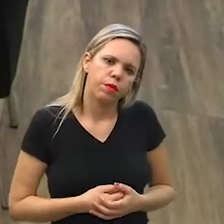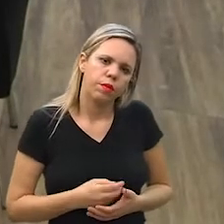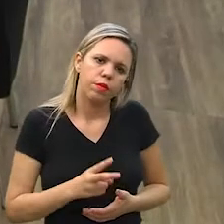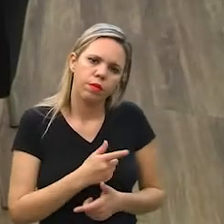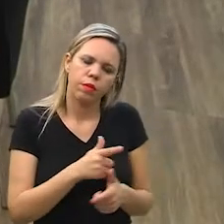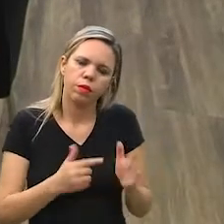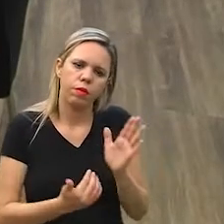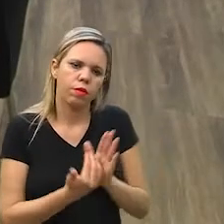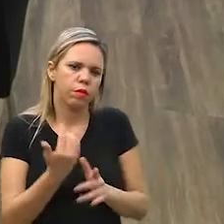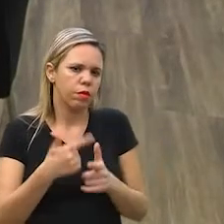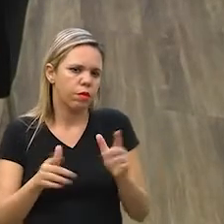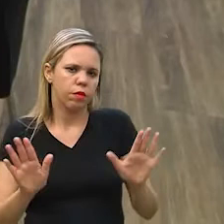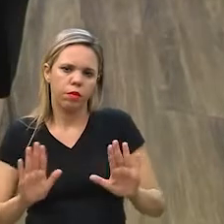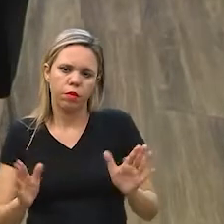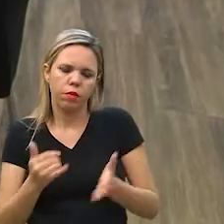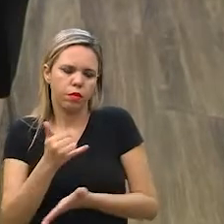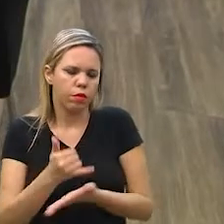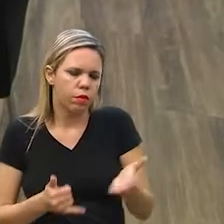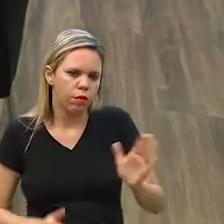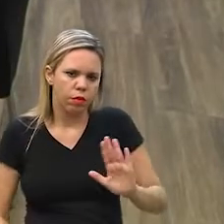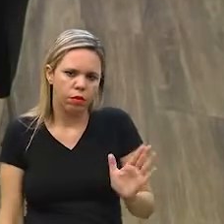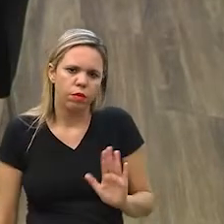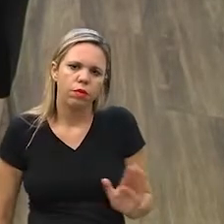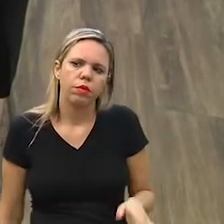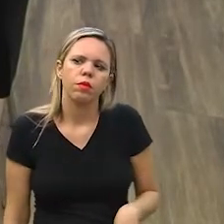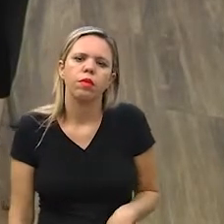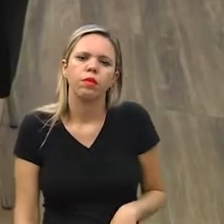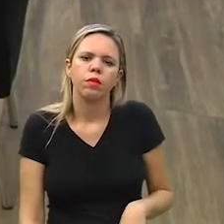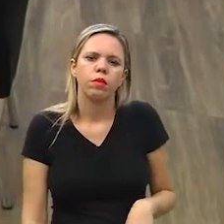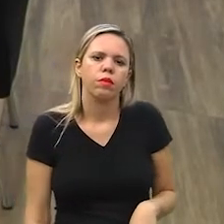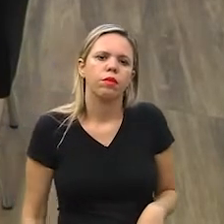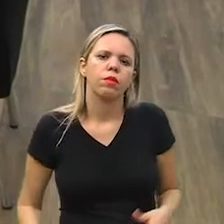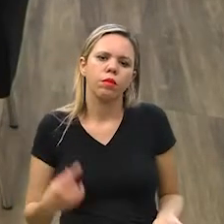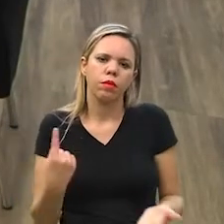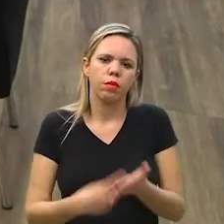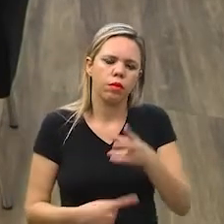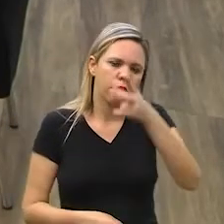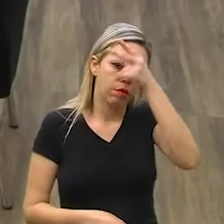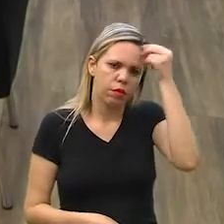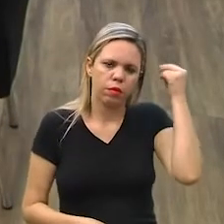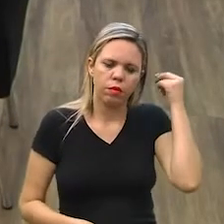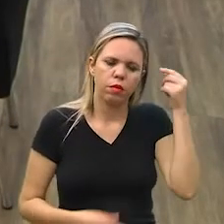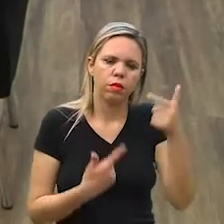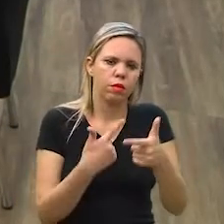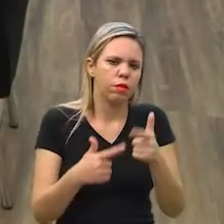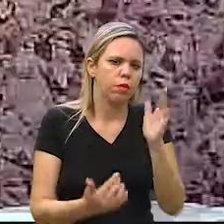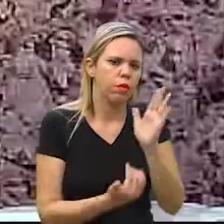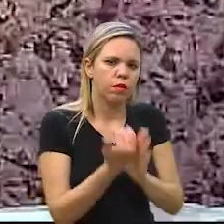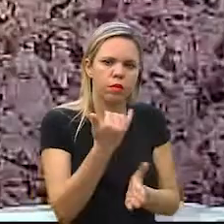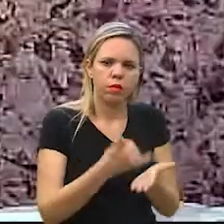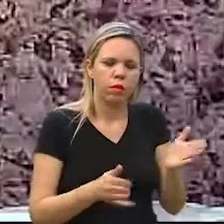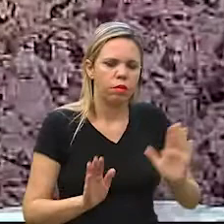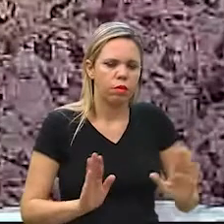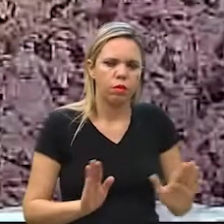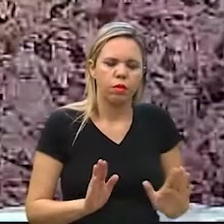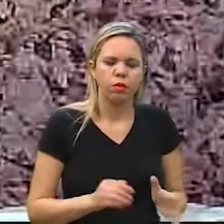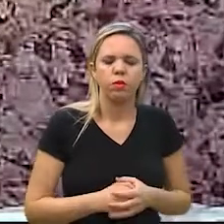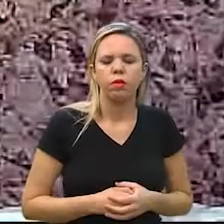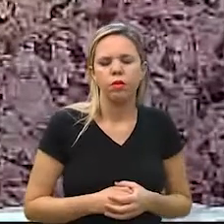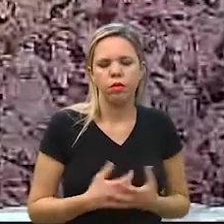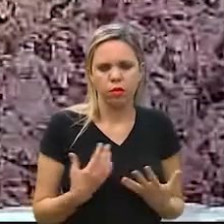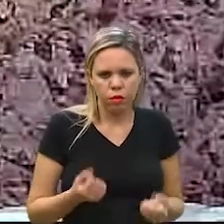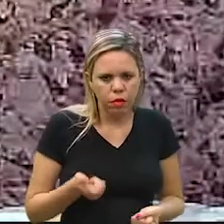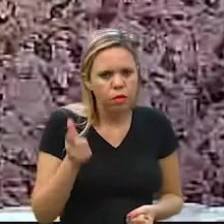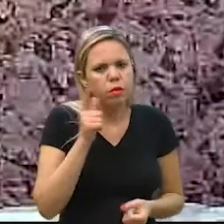sem aumento nenhum de imposto, né? Isso é um compromisso do prefeito Dário, de não ter nenhum aumento de imposto, e nós